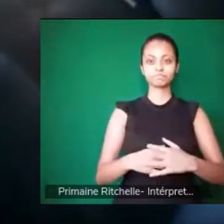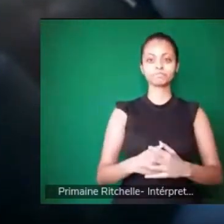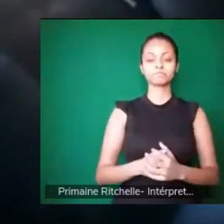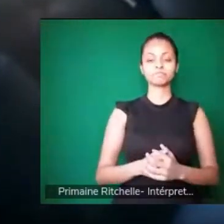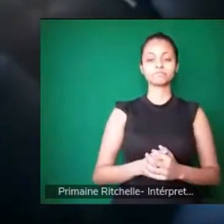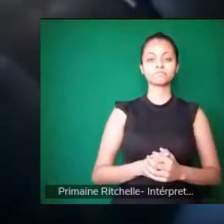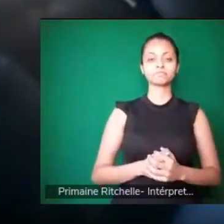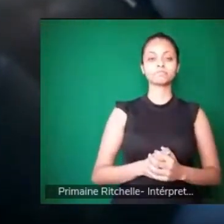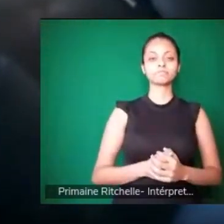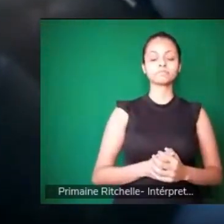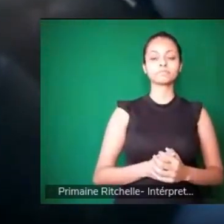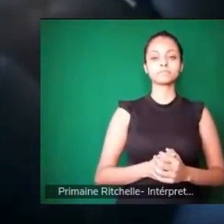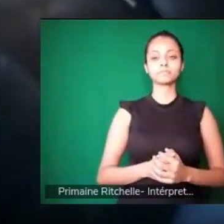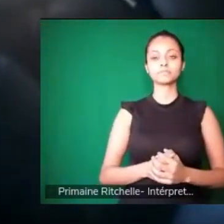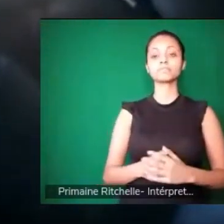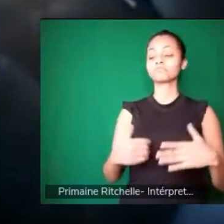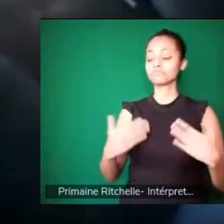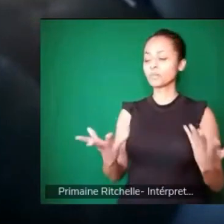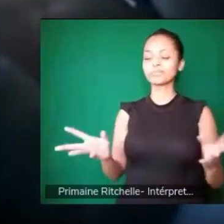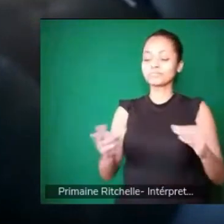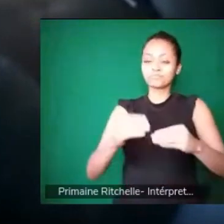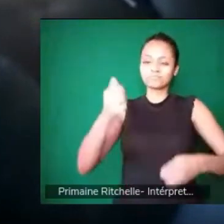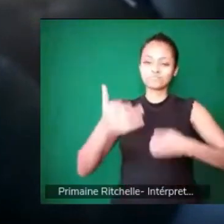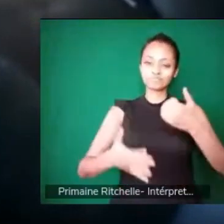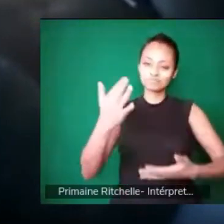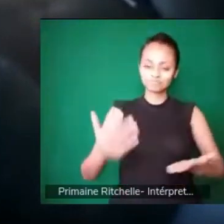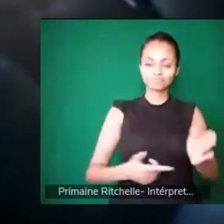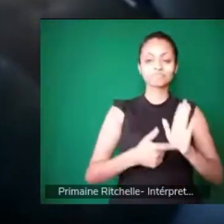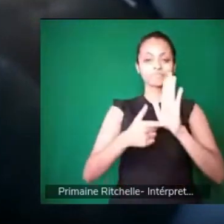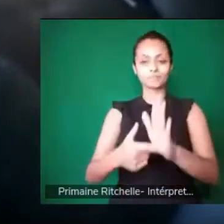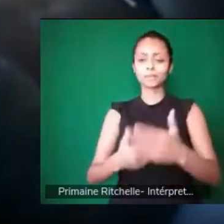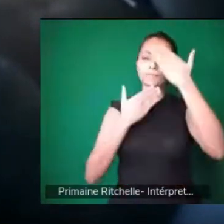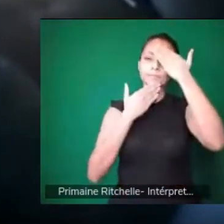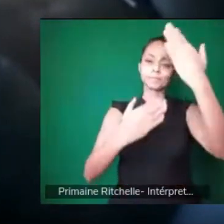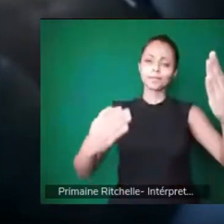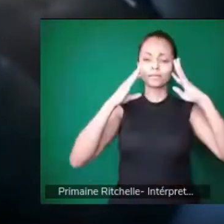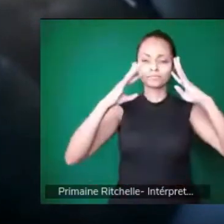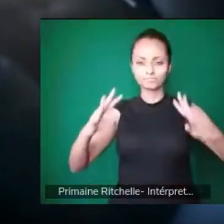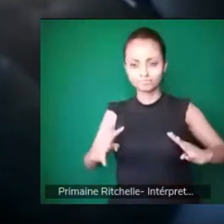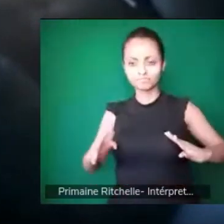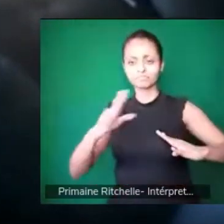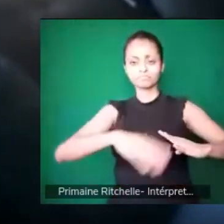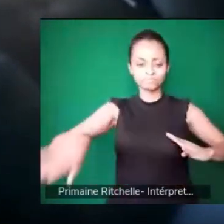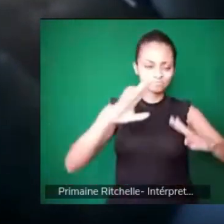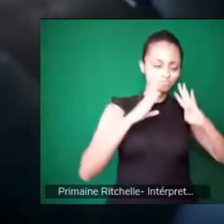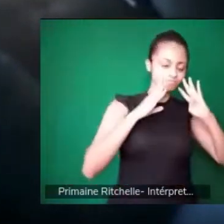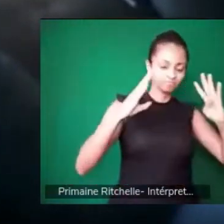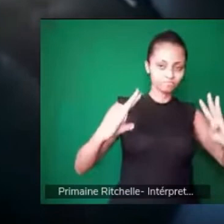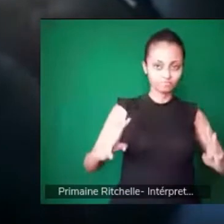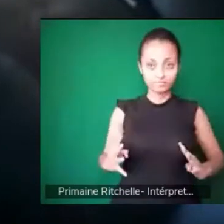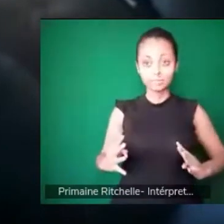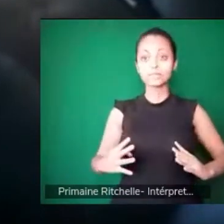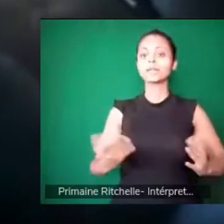Era isso, pessoal. A gente queria agradecer a atenção de todos, né? A ideia do vídeo era ser uma